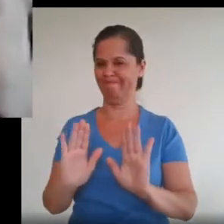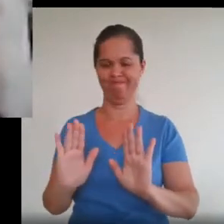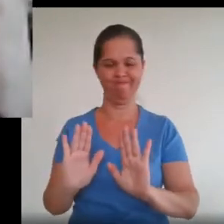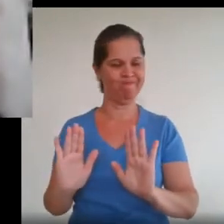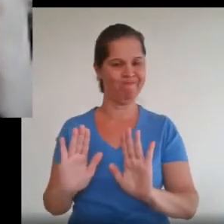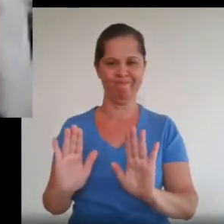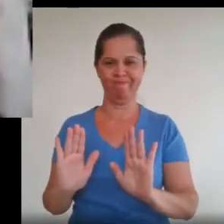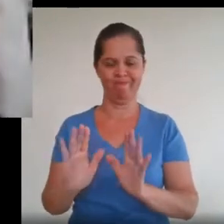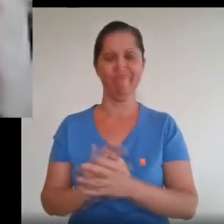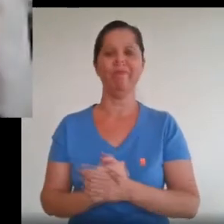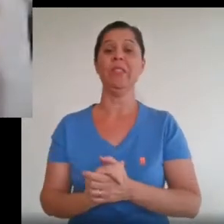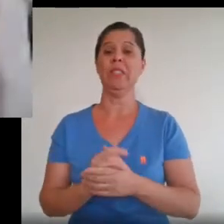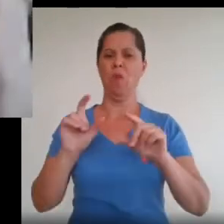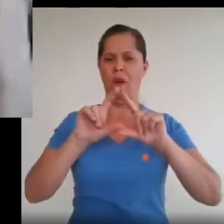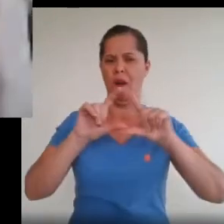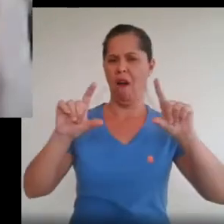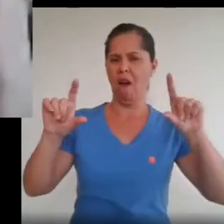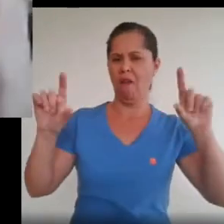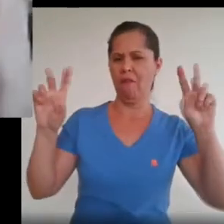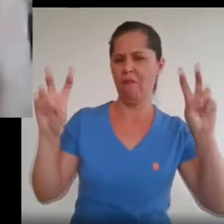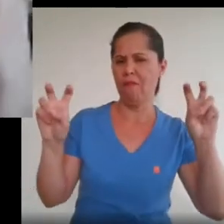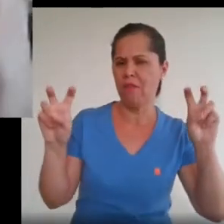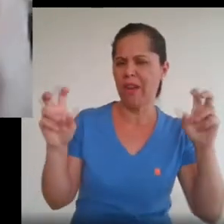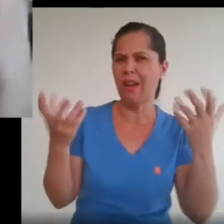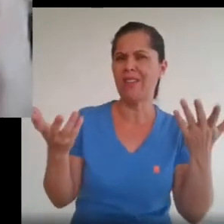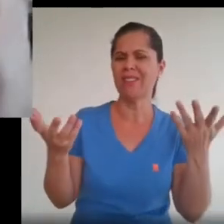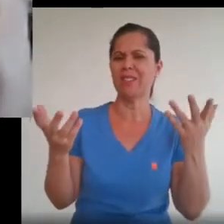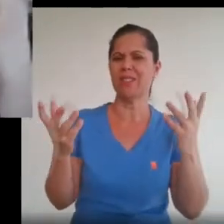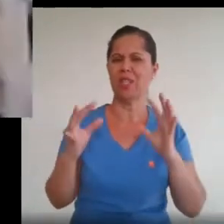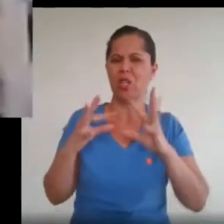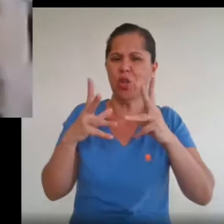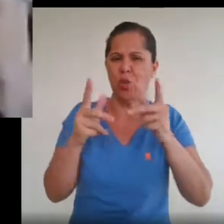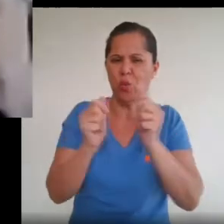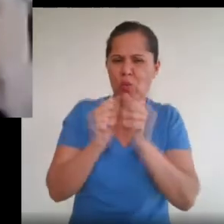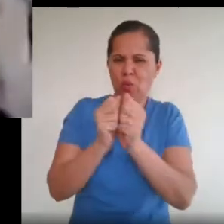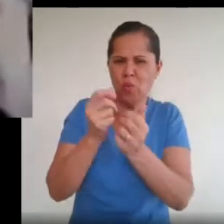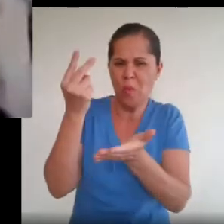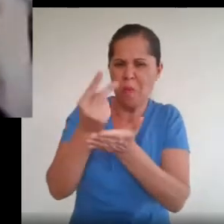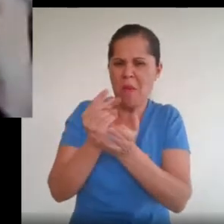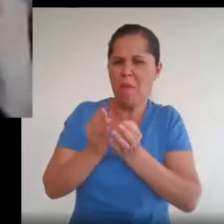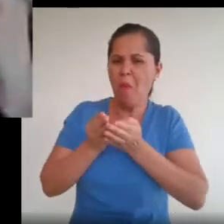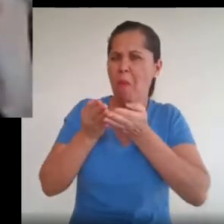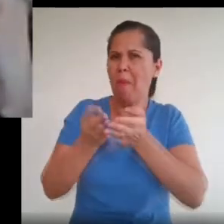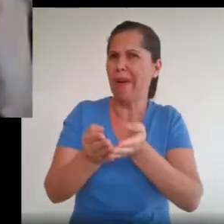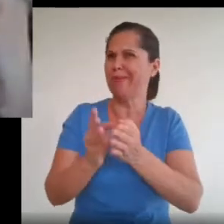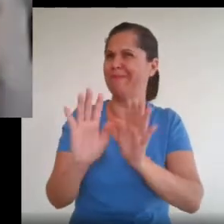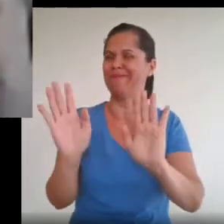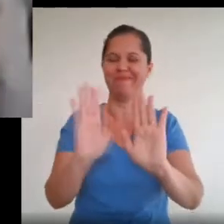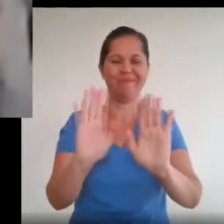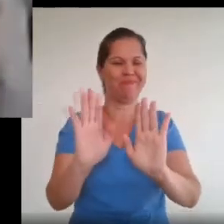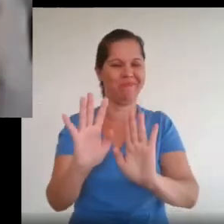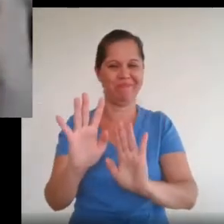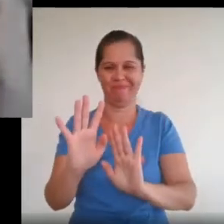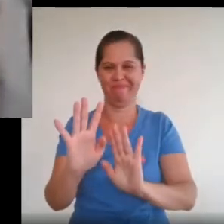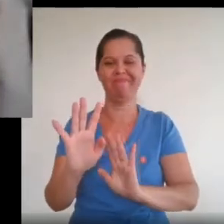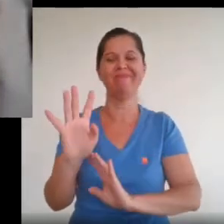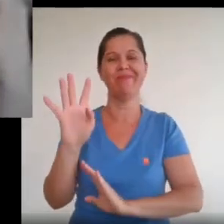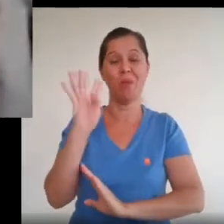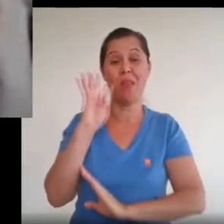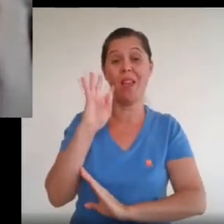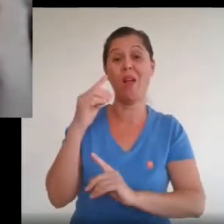Aí, essa frase, ela é bacana, porque ela vai fazer com que a gente